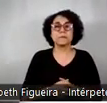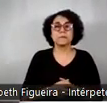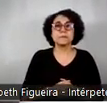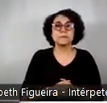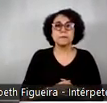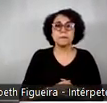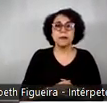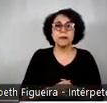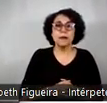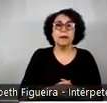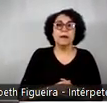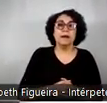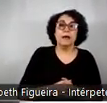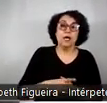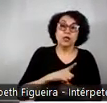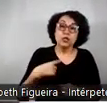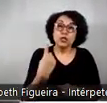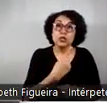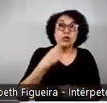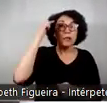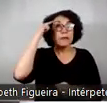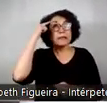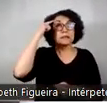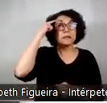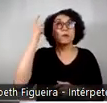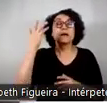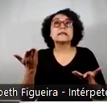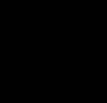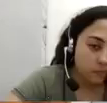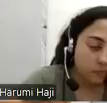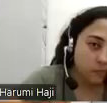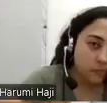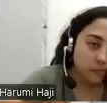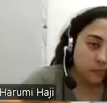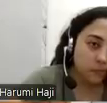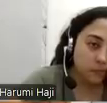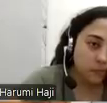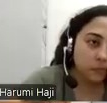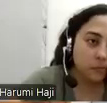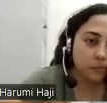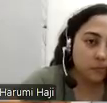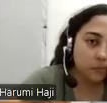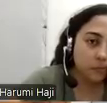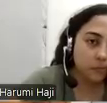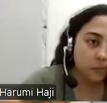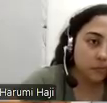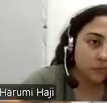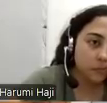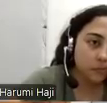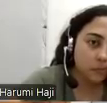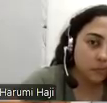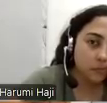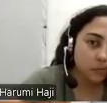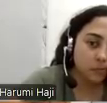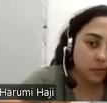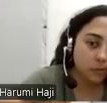mais conceitual, assim, o que é uma pessoa refugiada, né? Então, a pessoa refugiada, né, quando ela recebe esse status, né, jurídico, né, de